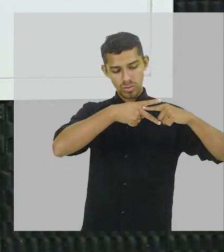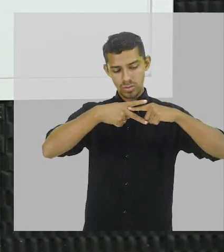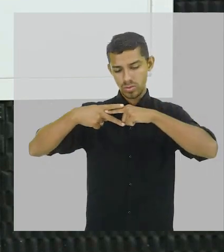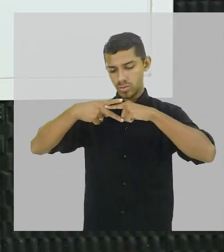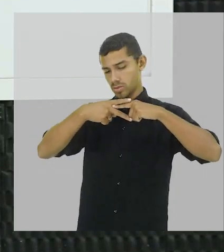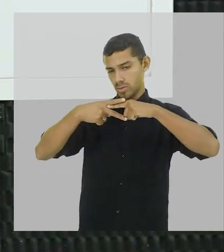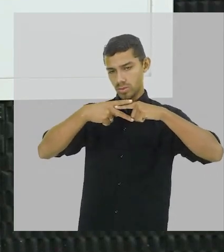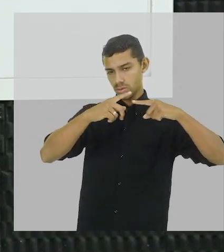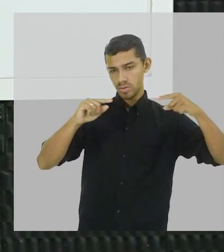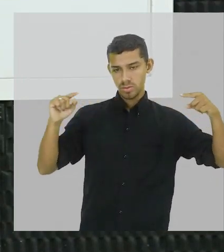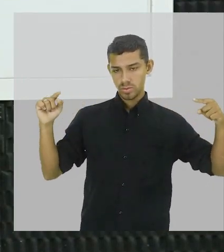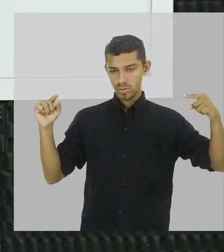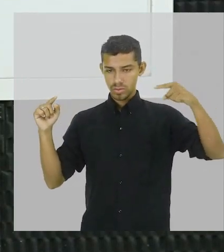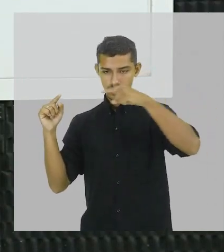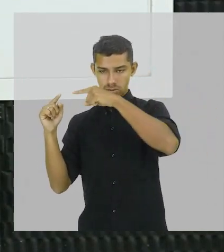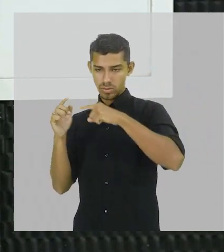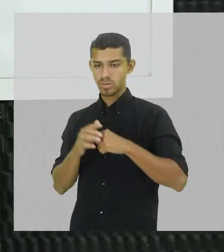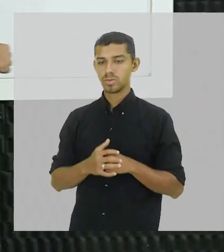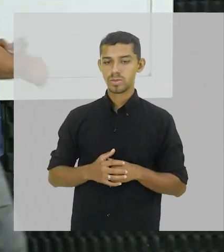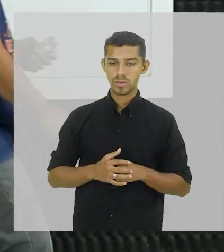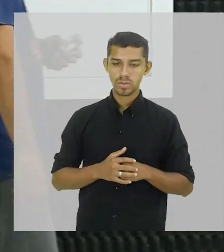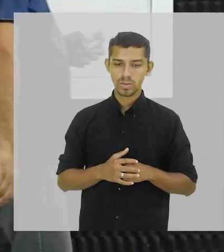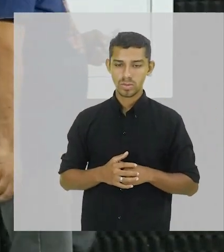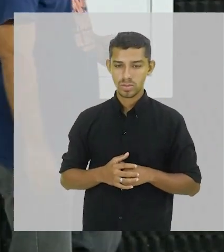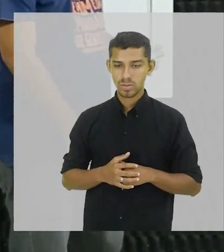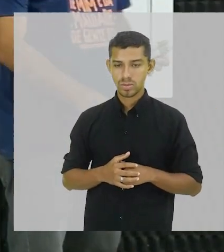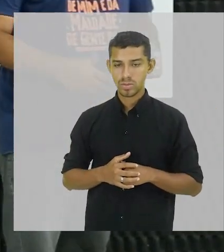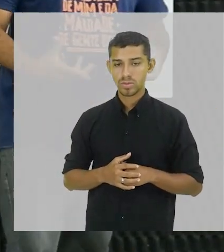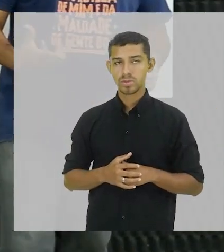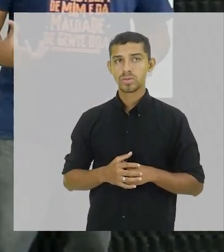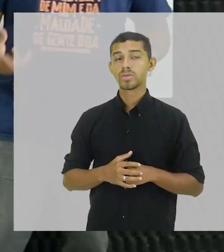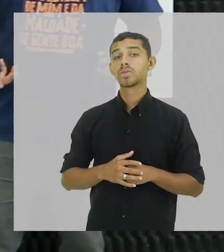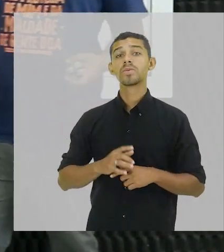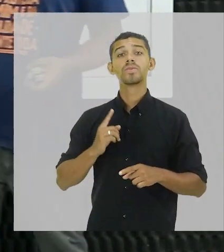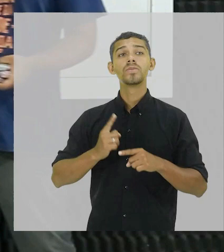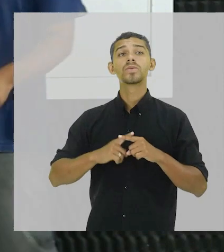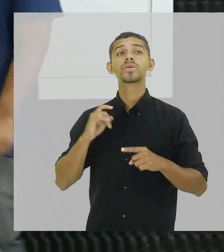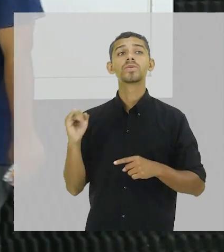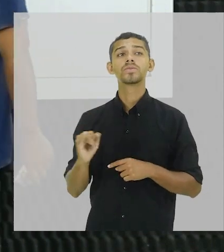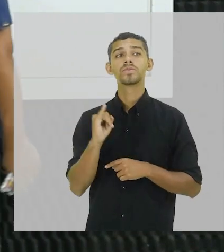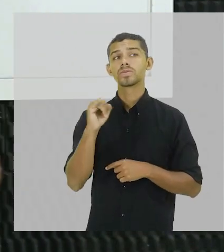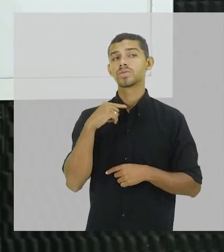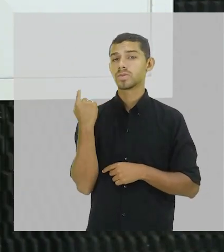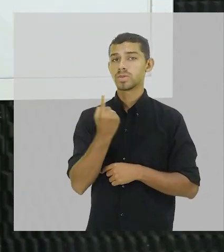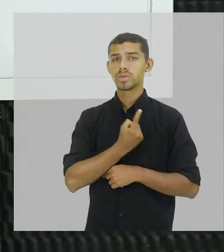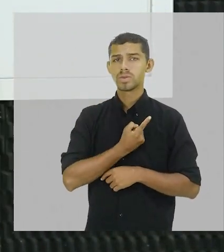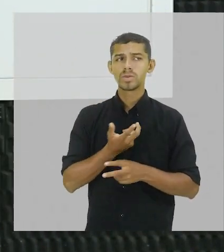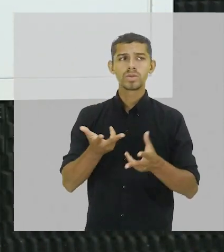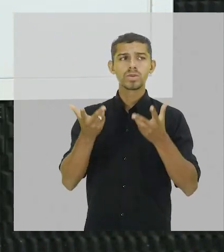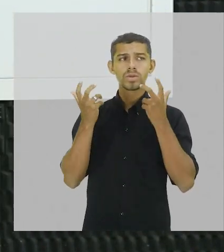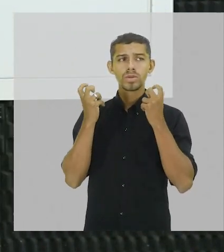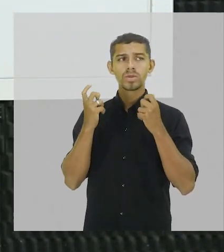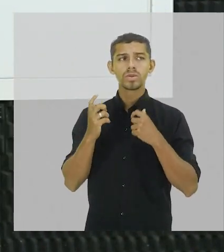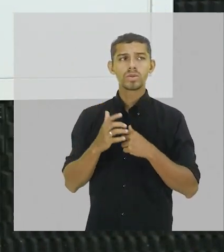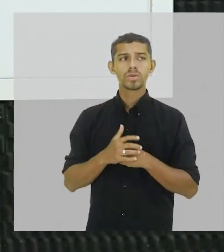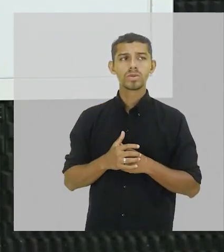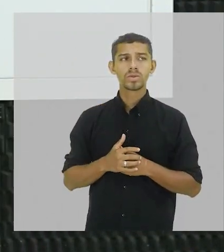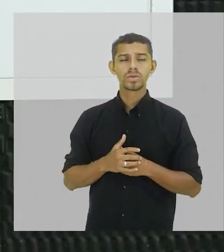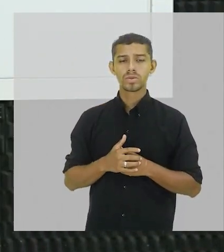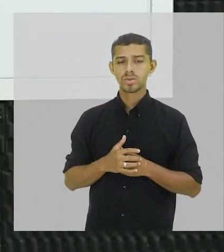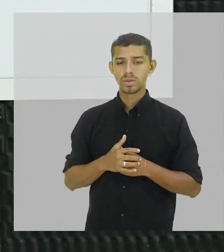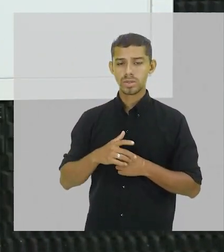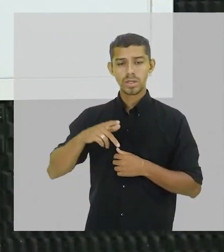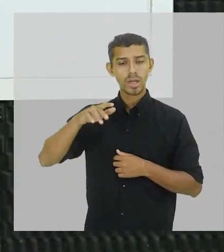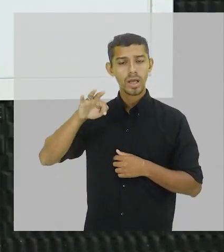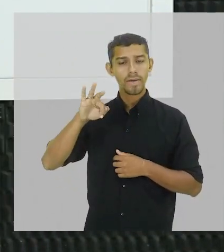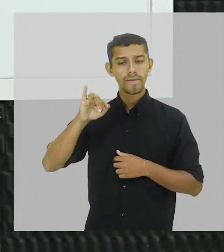neste sentido. Ok? Por que é importante a gente perceber que esta corda